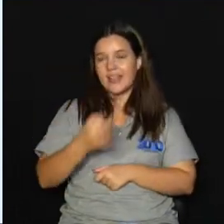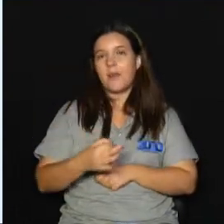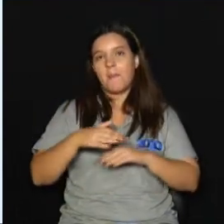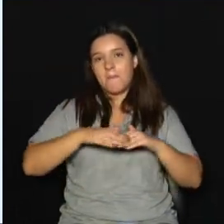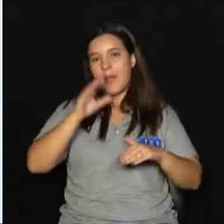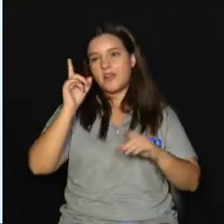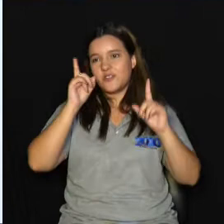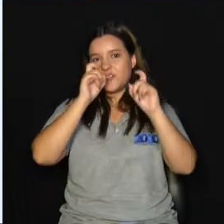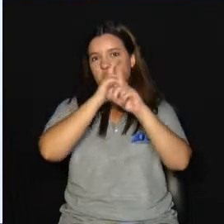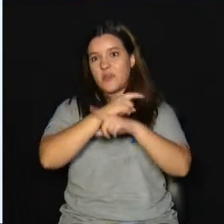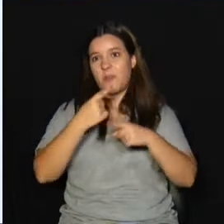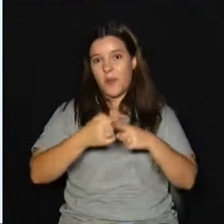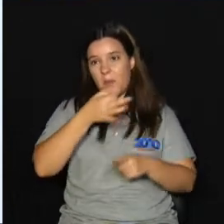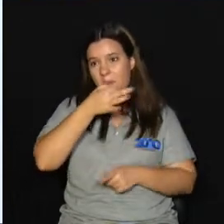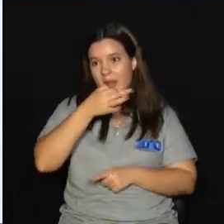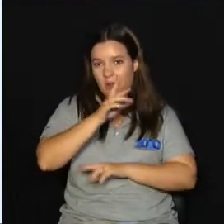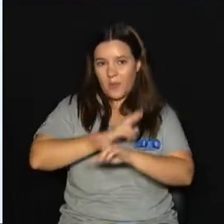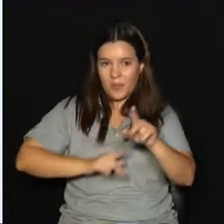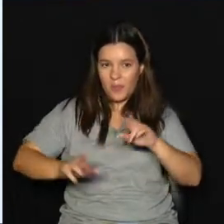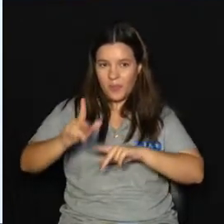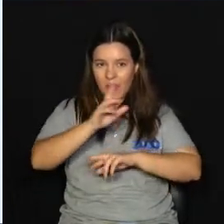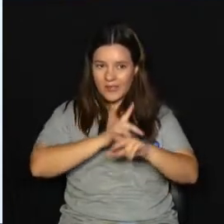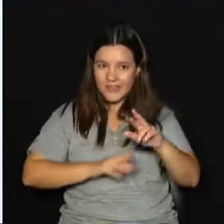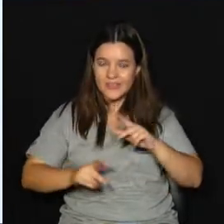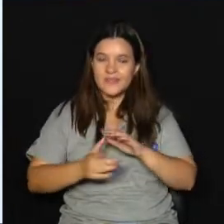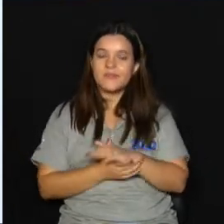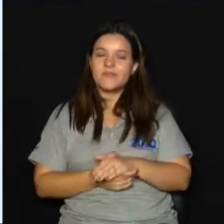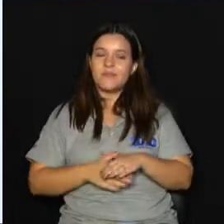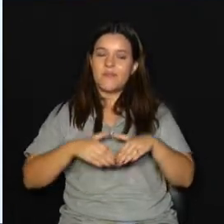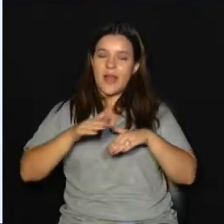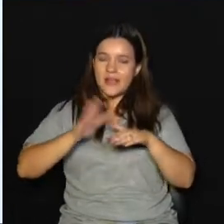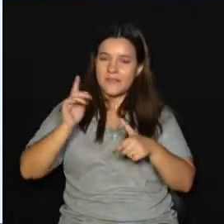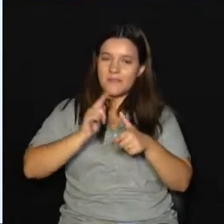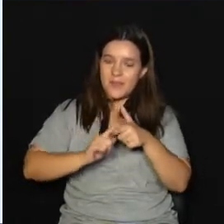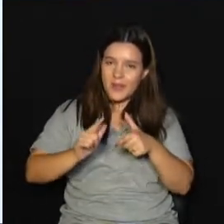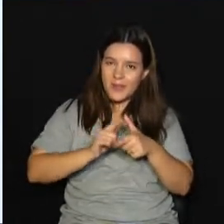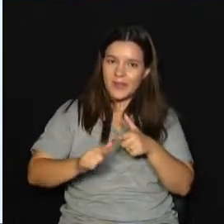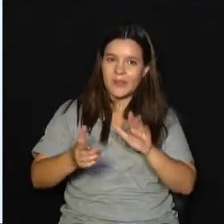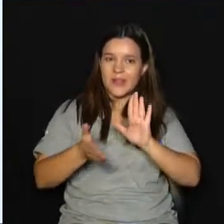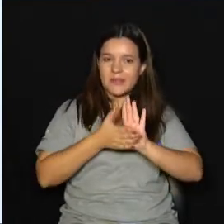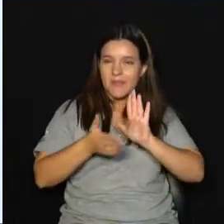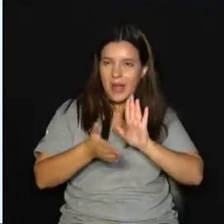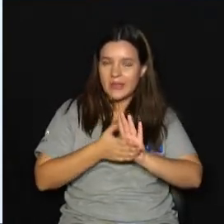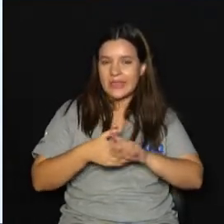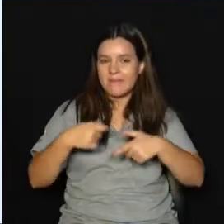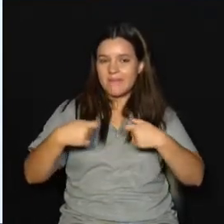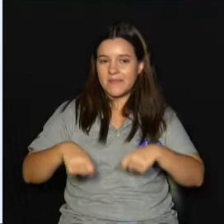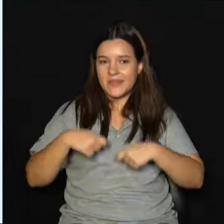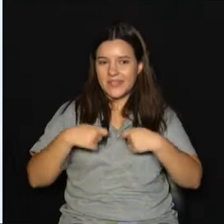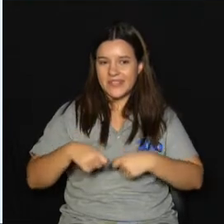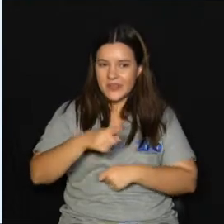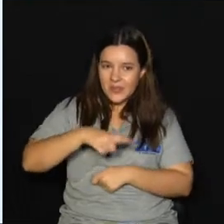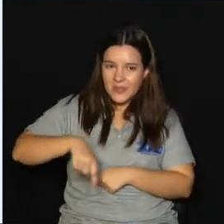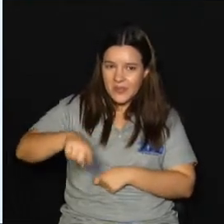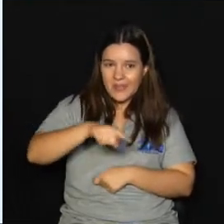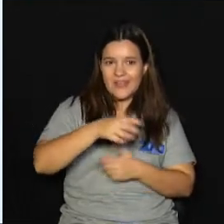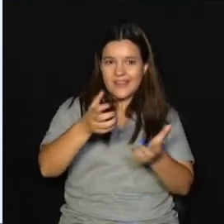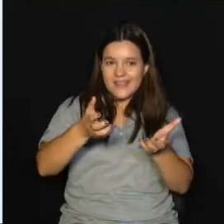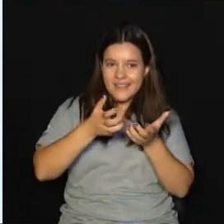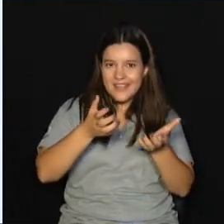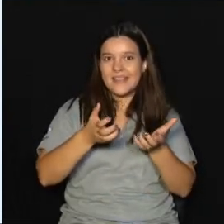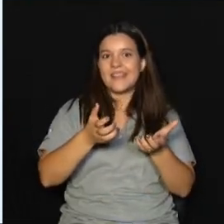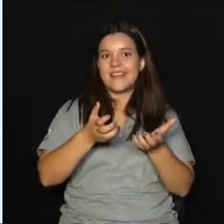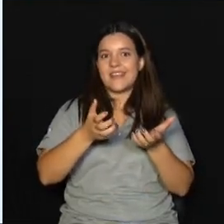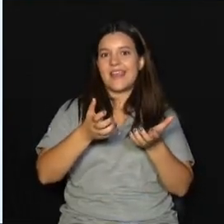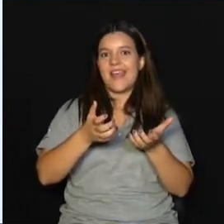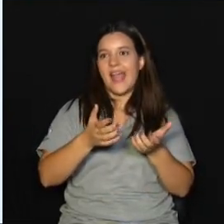difícil fica, porque você vai inserindo novas questões, preferências, pautas, demandas, e todo mundo quer a sua fatia de bolo também,